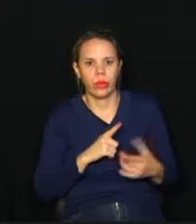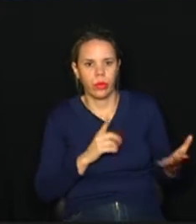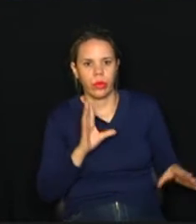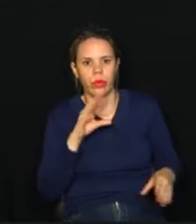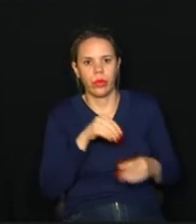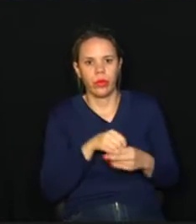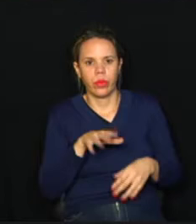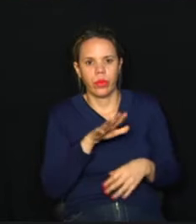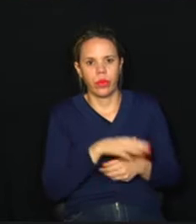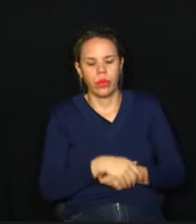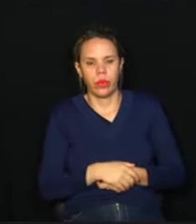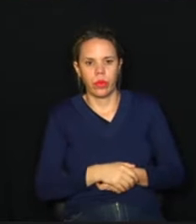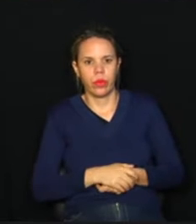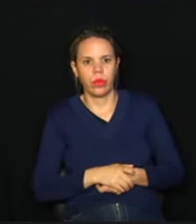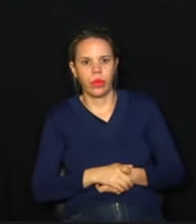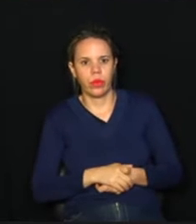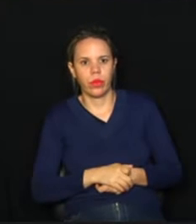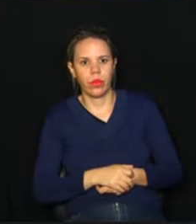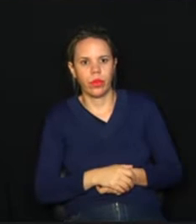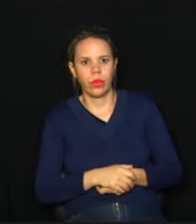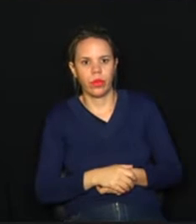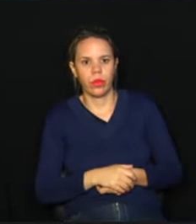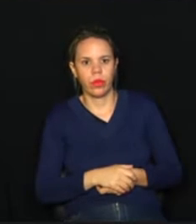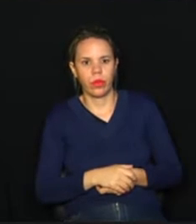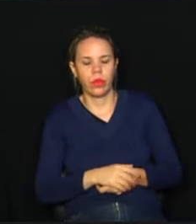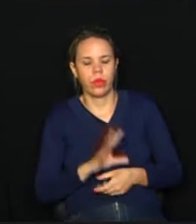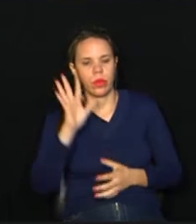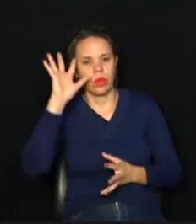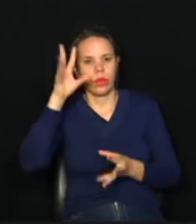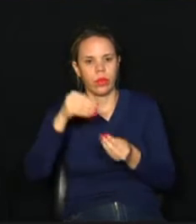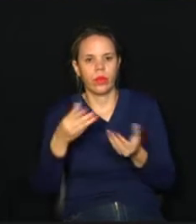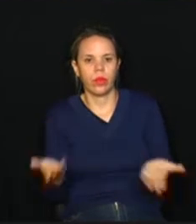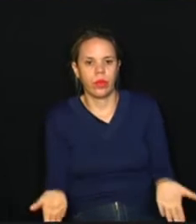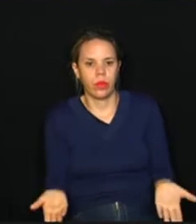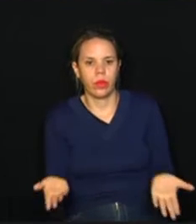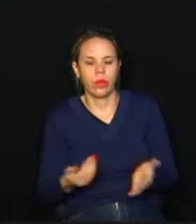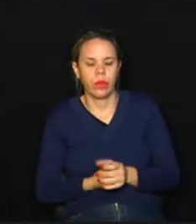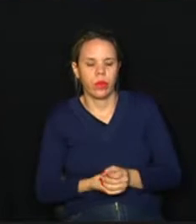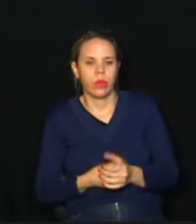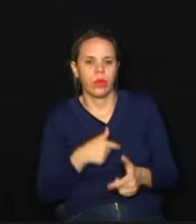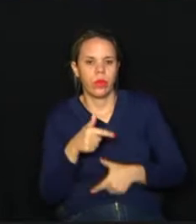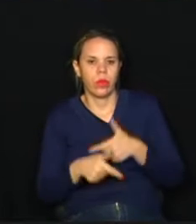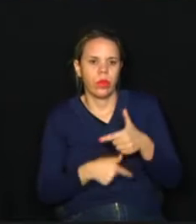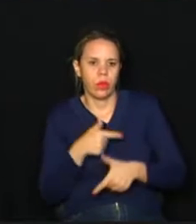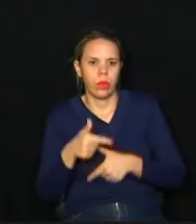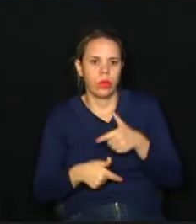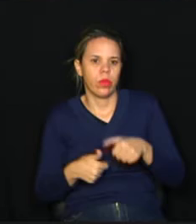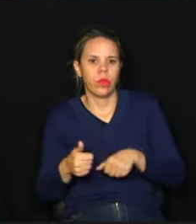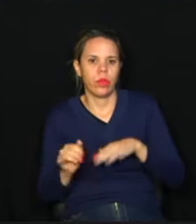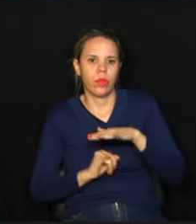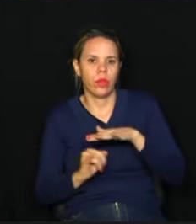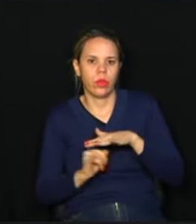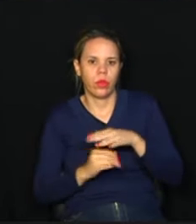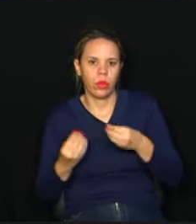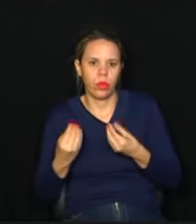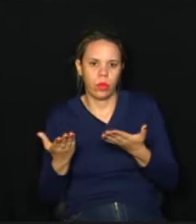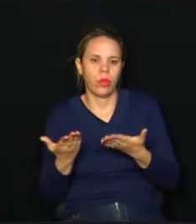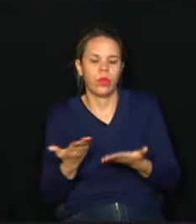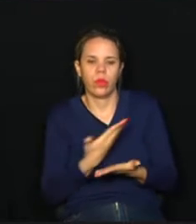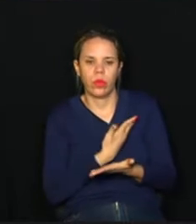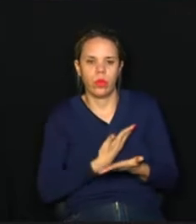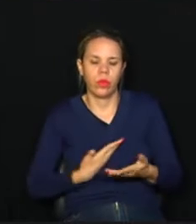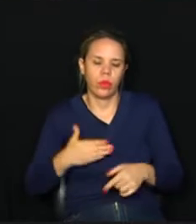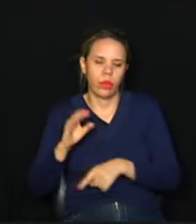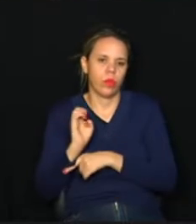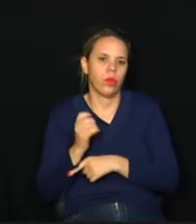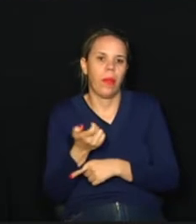dessa área, e o resultado que essa atividade do Instituto pode oferecer para o Estado, isso é